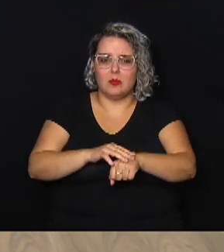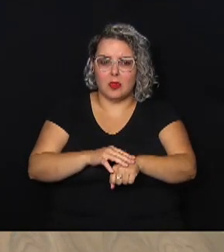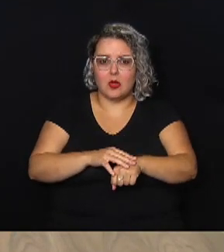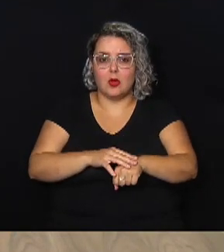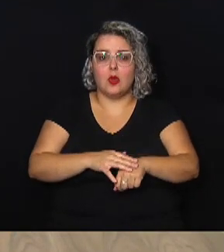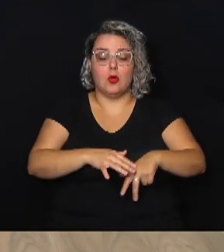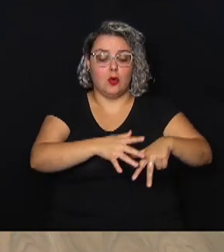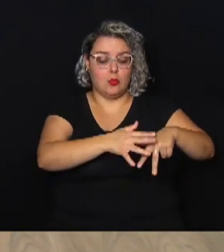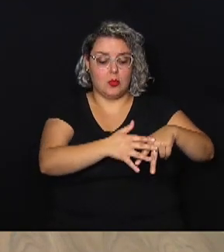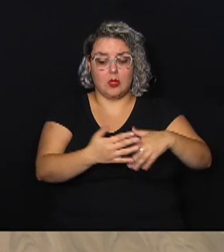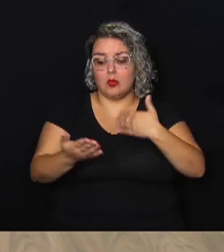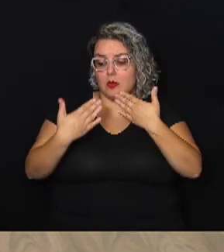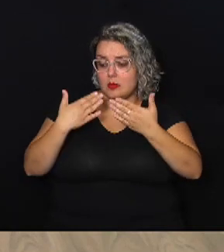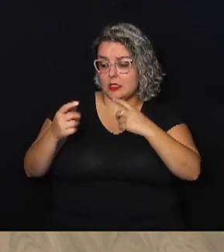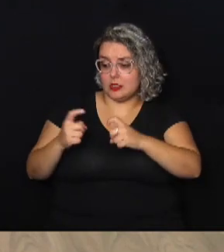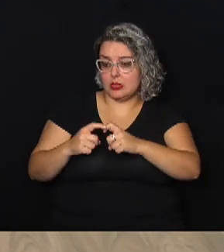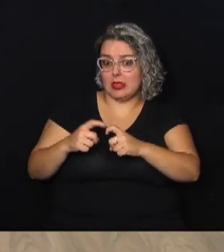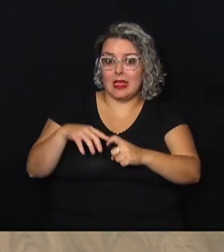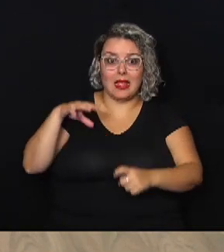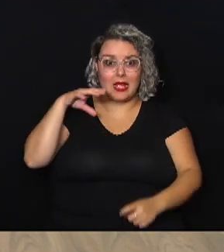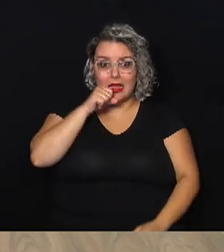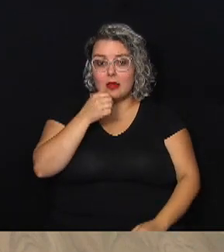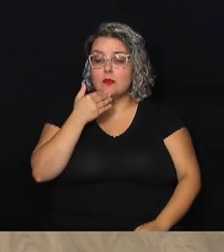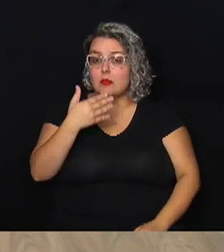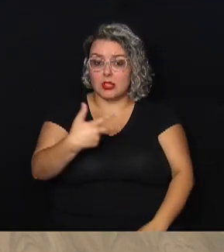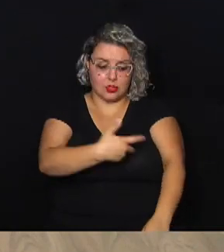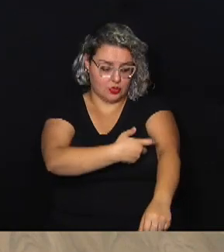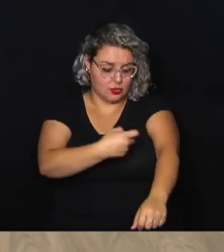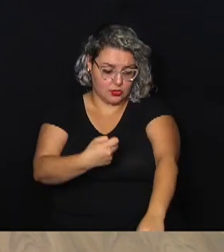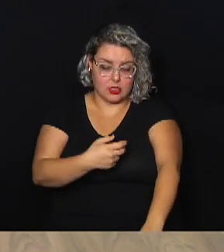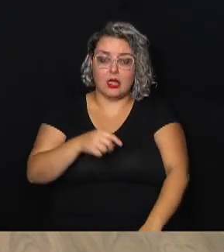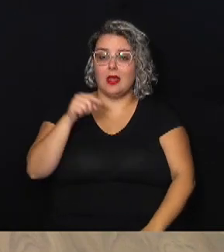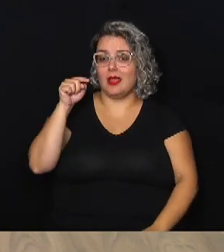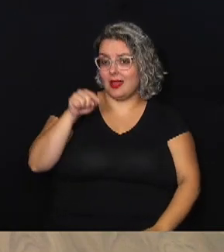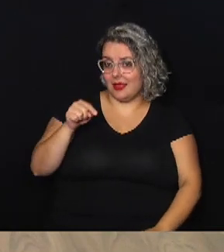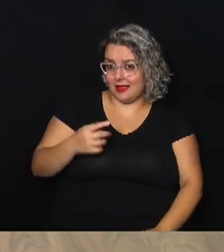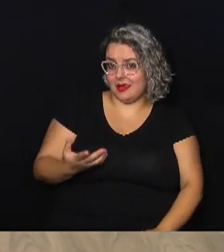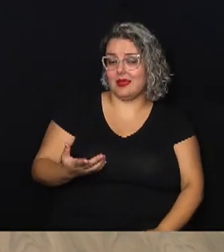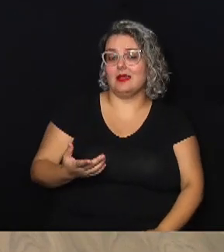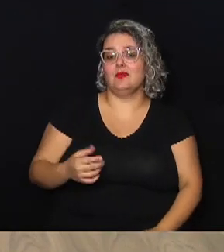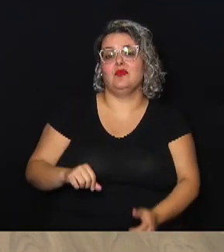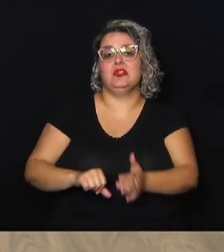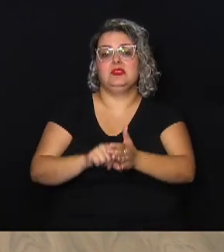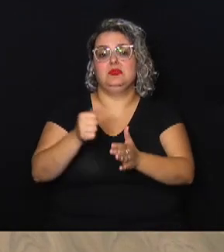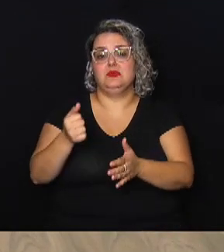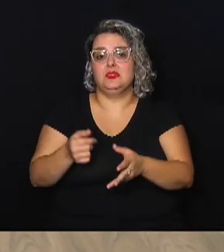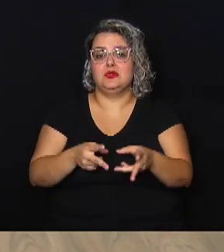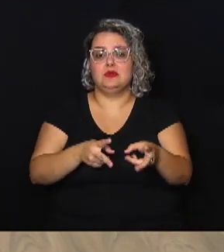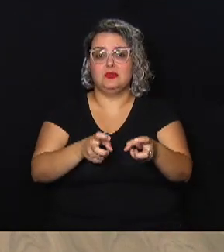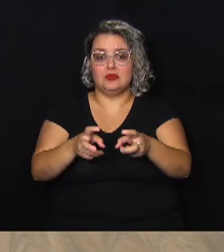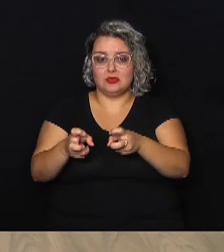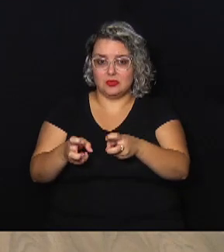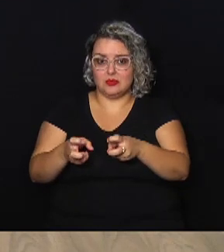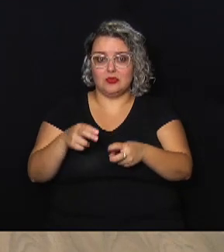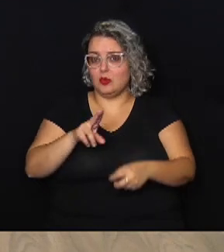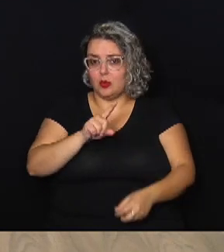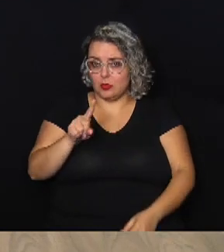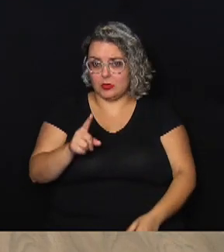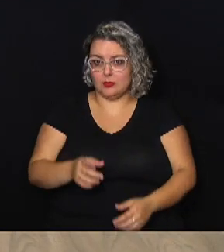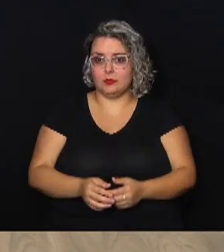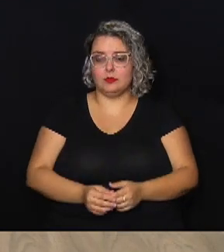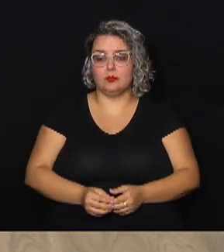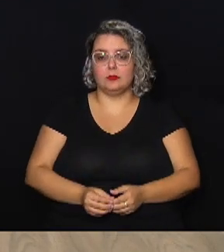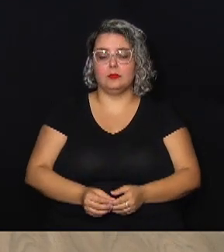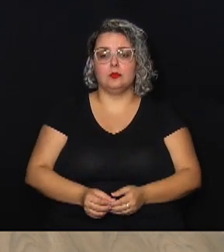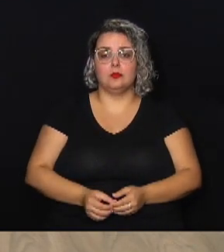isso? Imediatamente já pede o exame de sangue? É ele que vai ser o primeiro a detectar ou não? Sim.